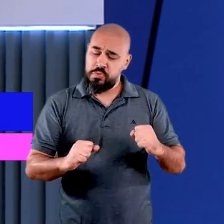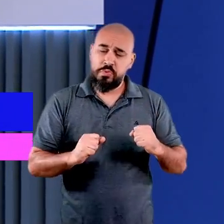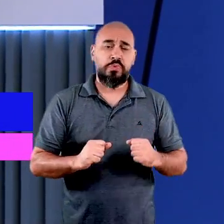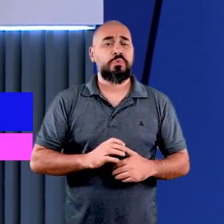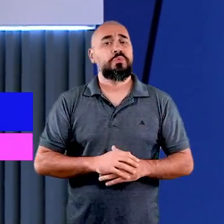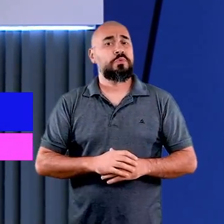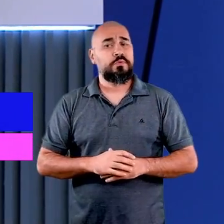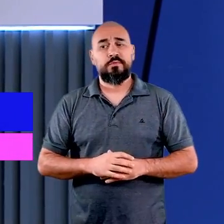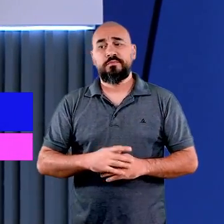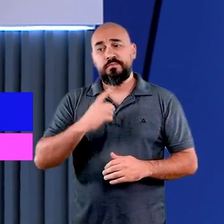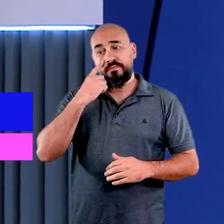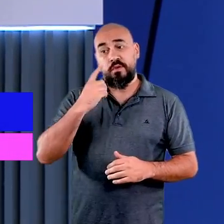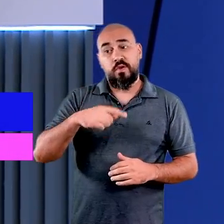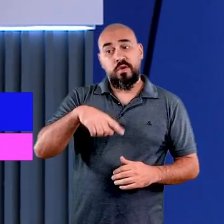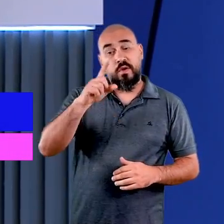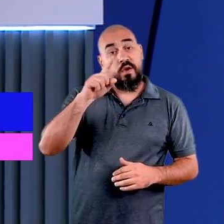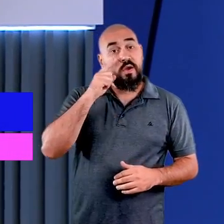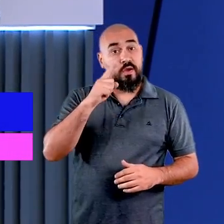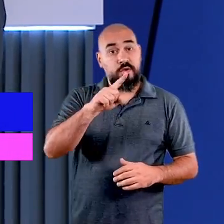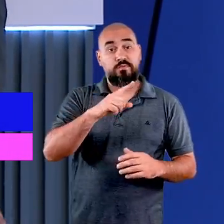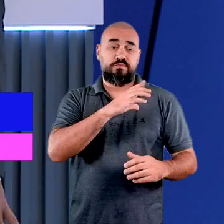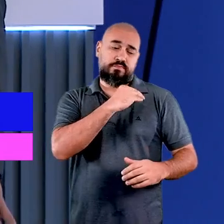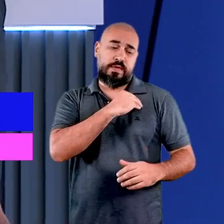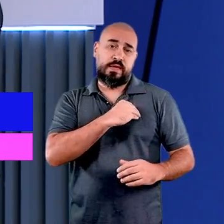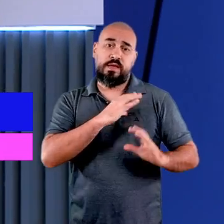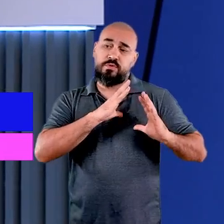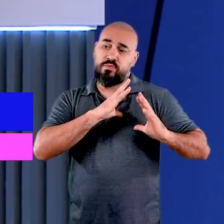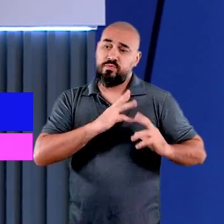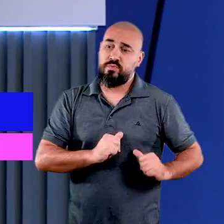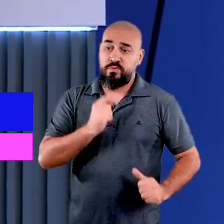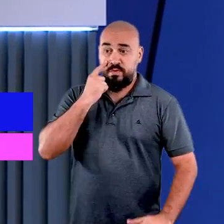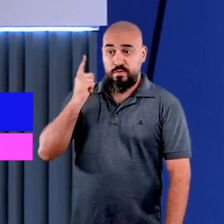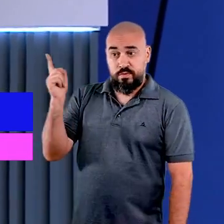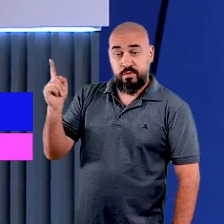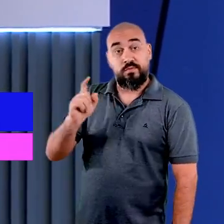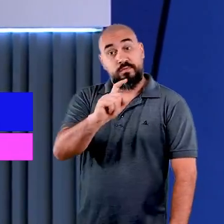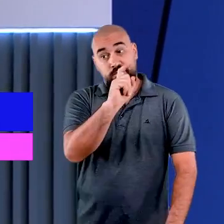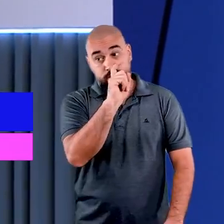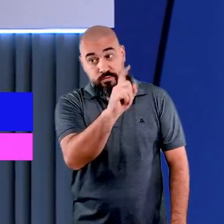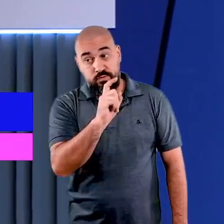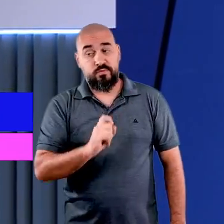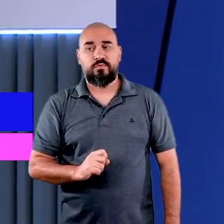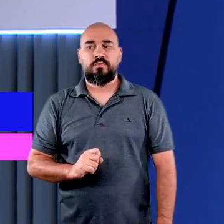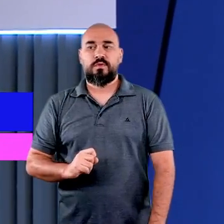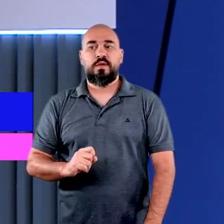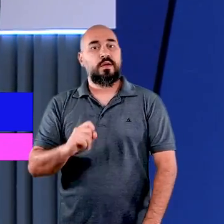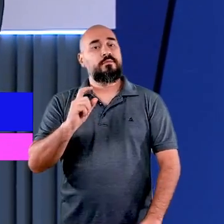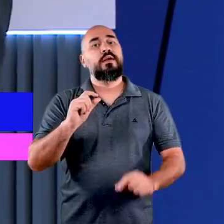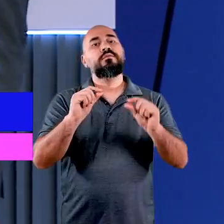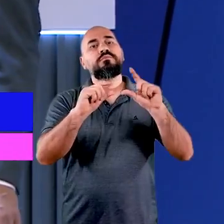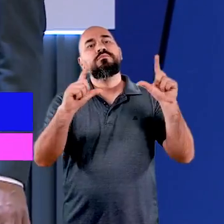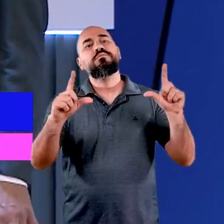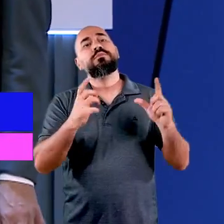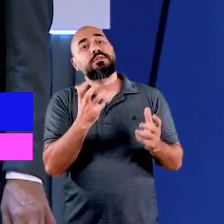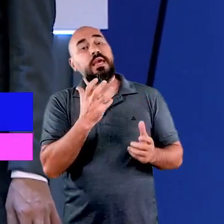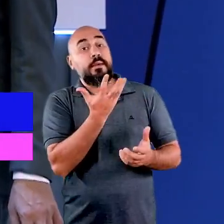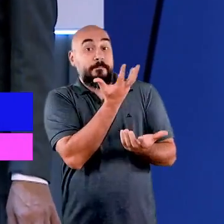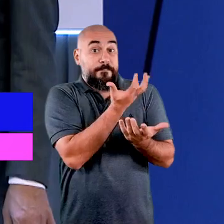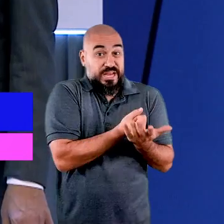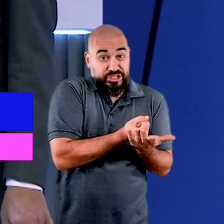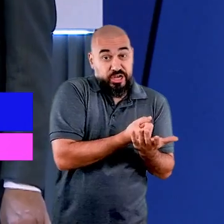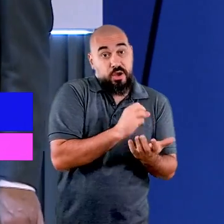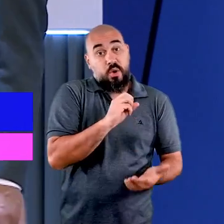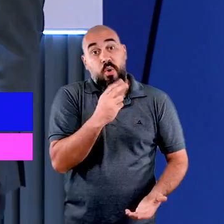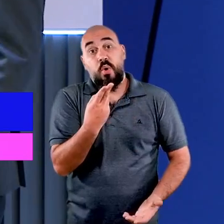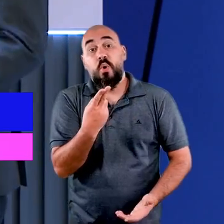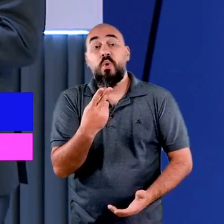2, porque eu acho que está na página 2 o estudo bíblico, A Cura do Pecado. Está aqui, ó. Então você escolhe o estudo bíblico, então você decide se quer